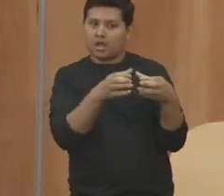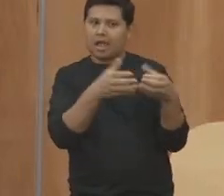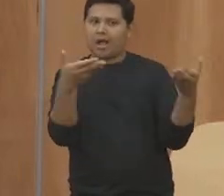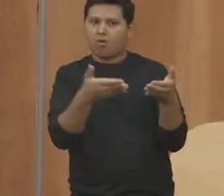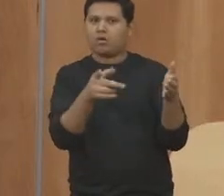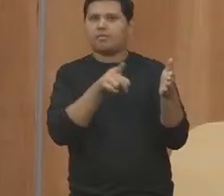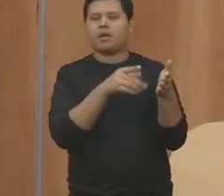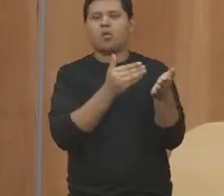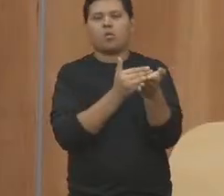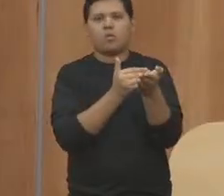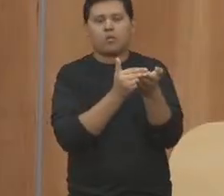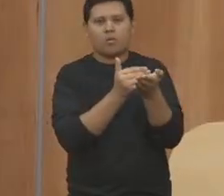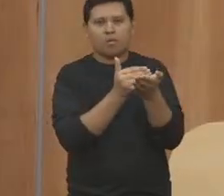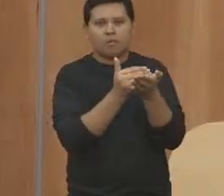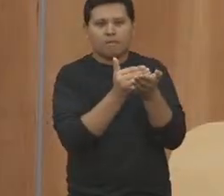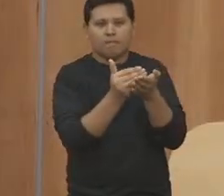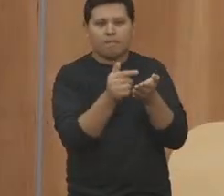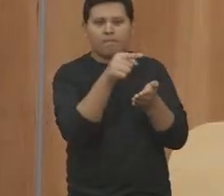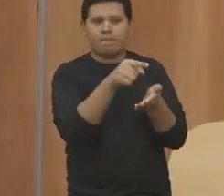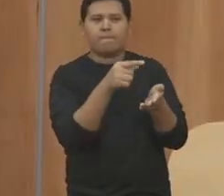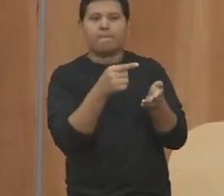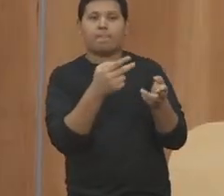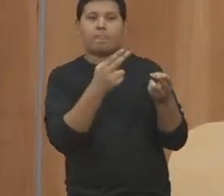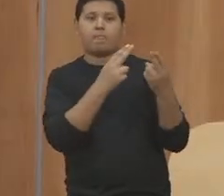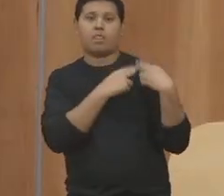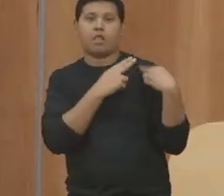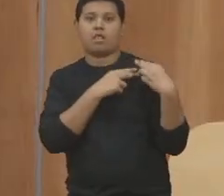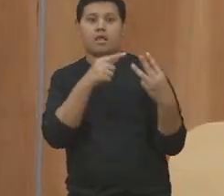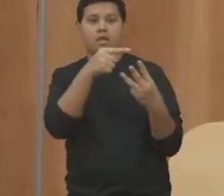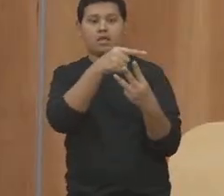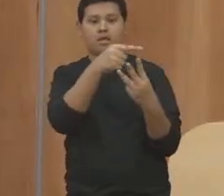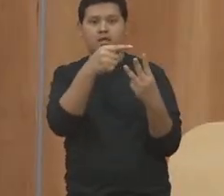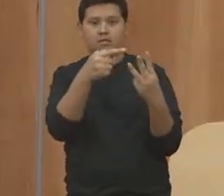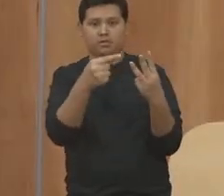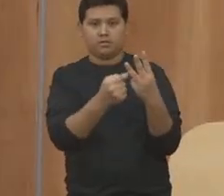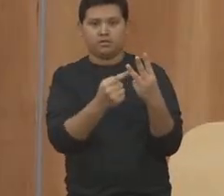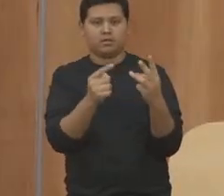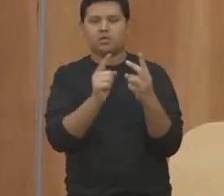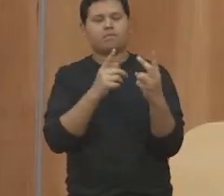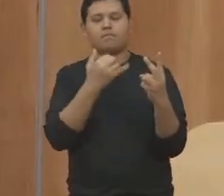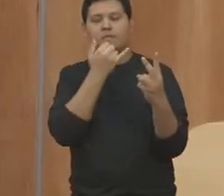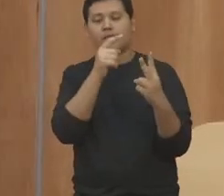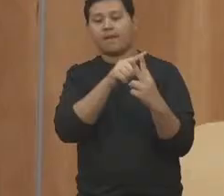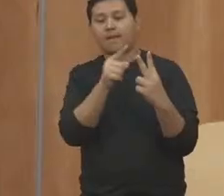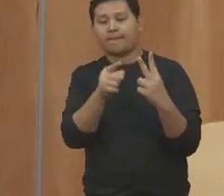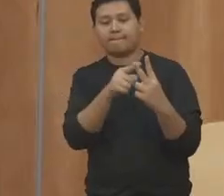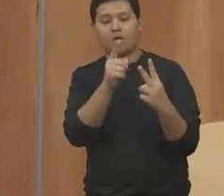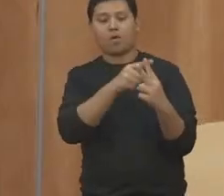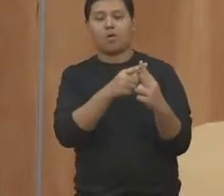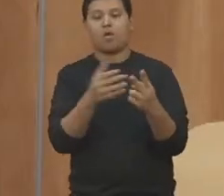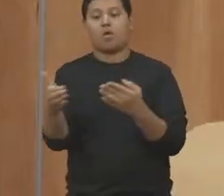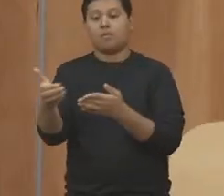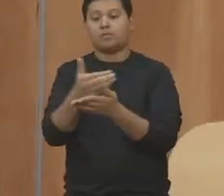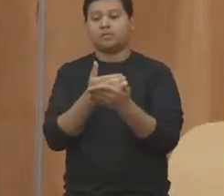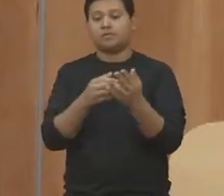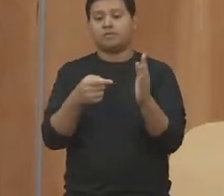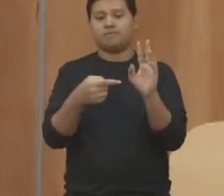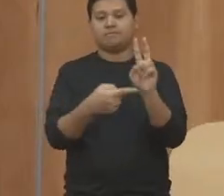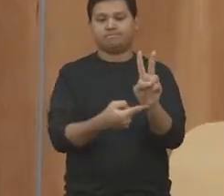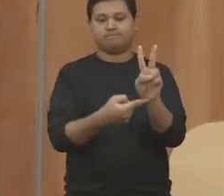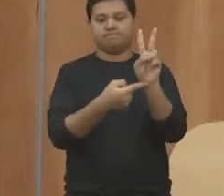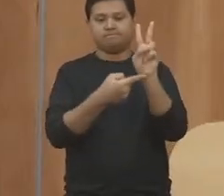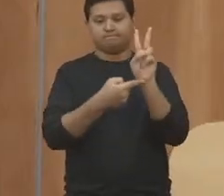acredito, no qual ele está separado em 2 eixos, um eixo em busca de financiamento, estudando opções de